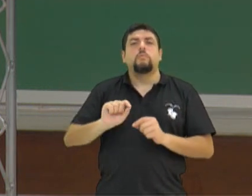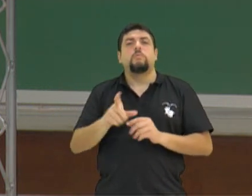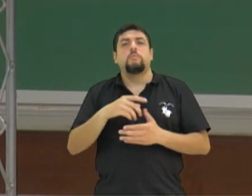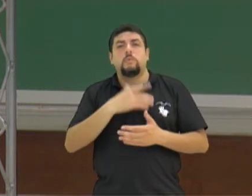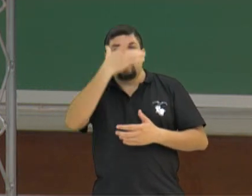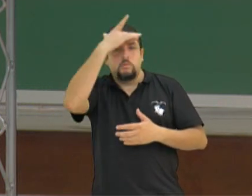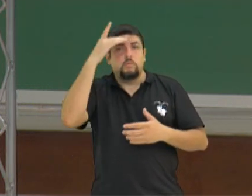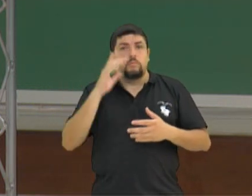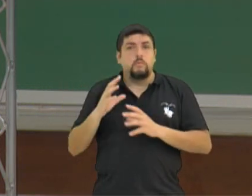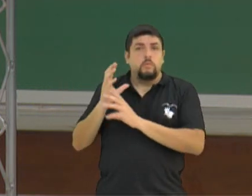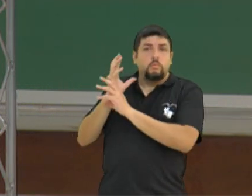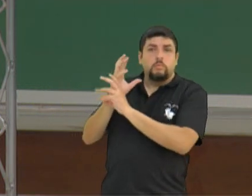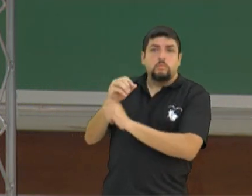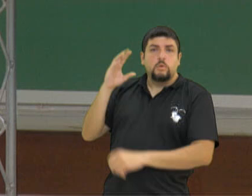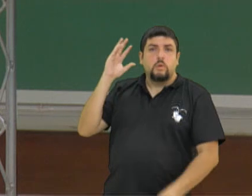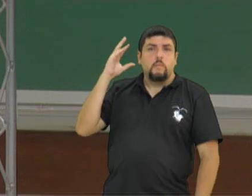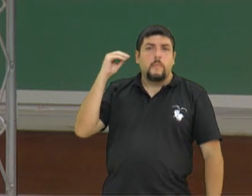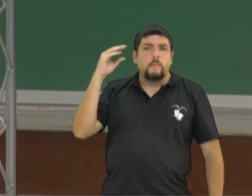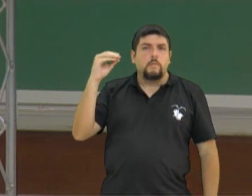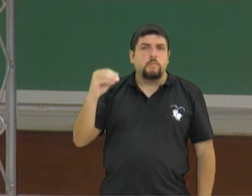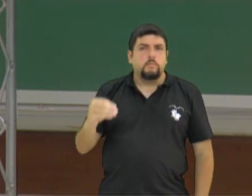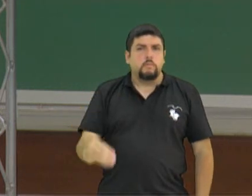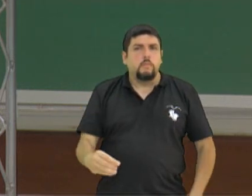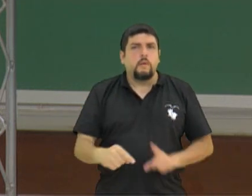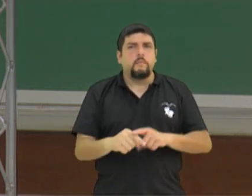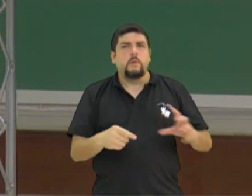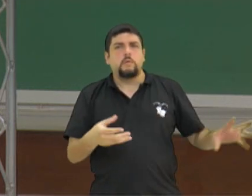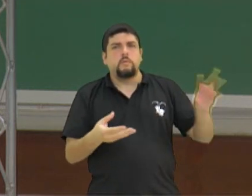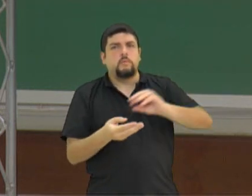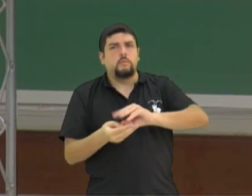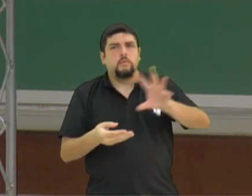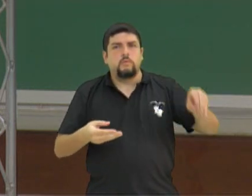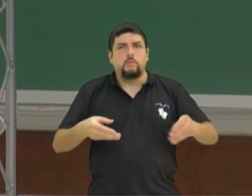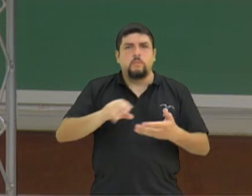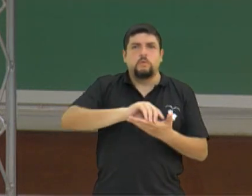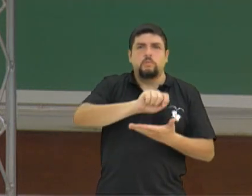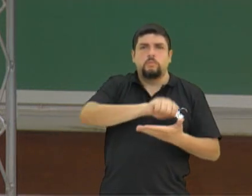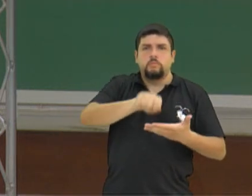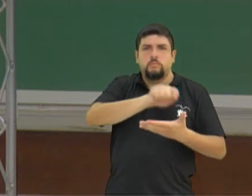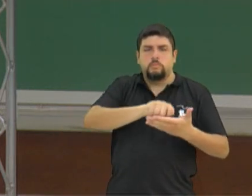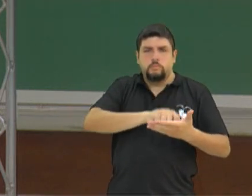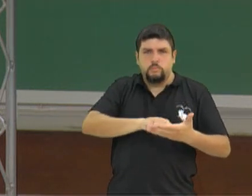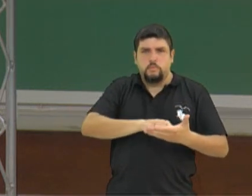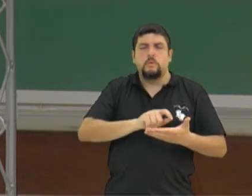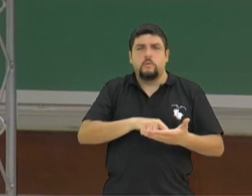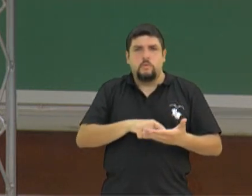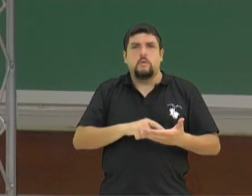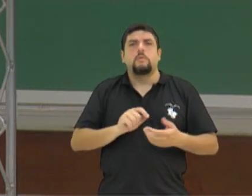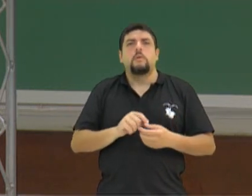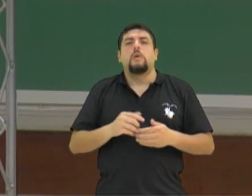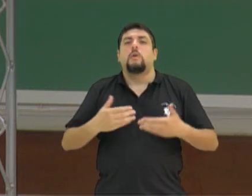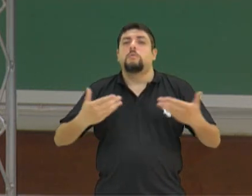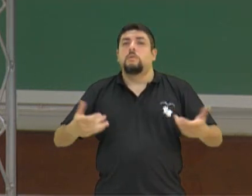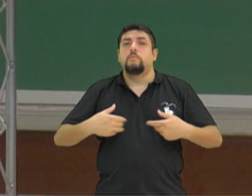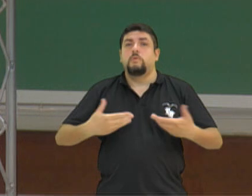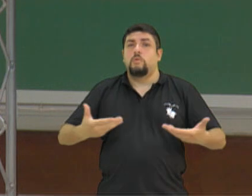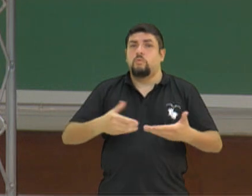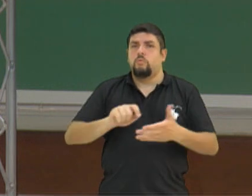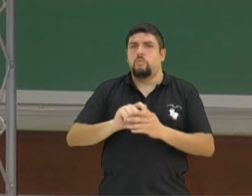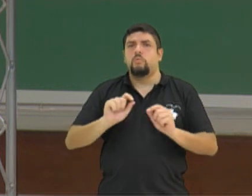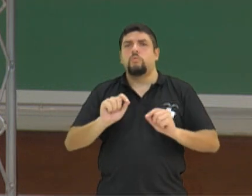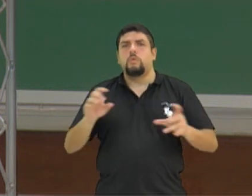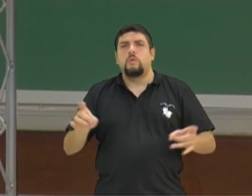né, pegou ali, transcreveu do discurso oral falado para o texto escrito e hoje a gente tem esses